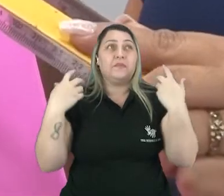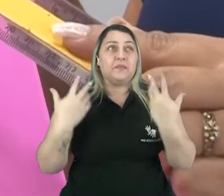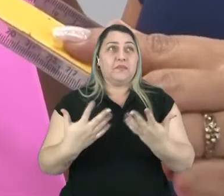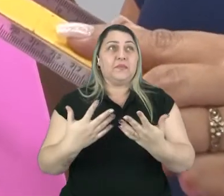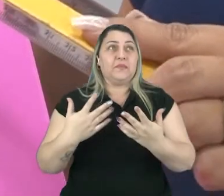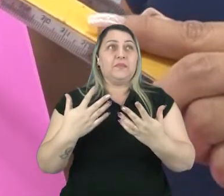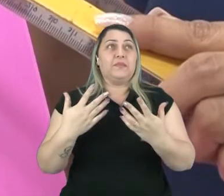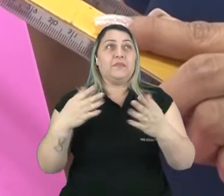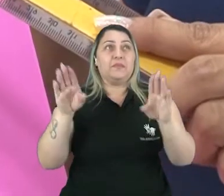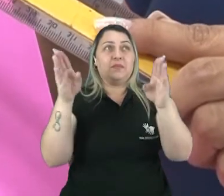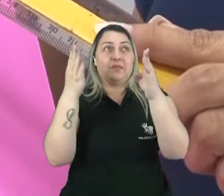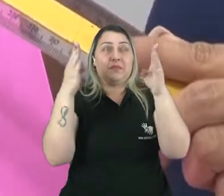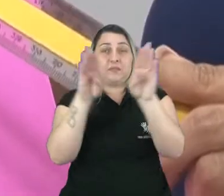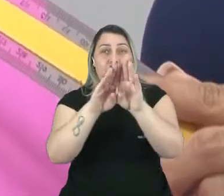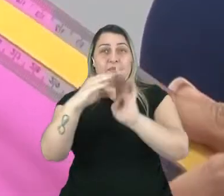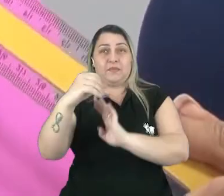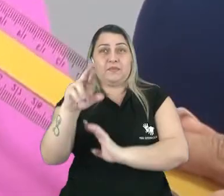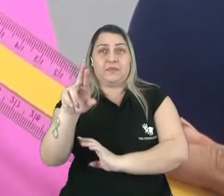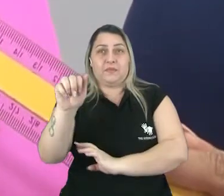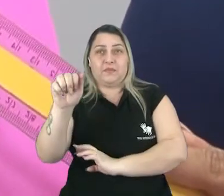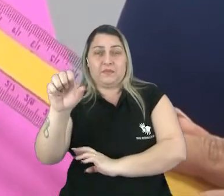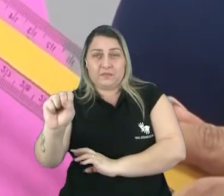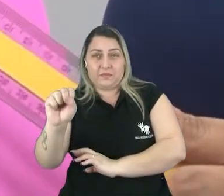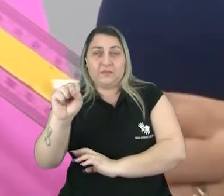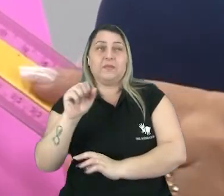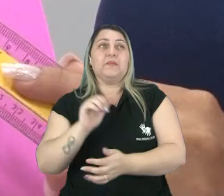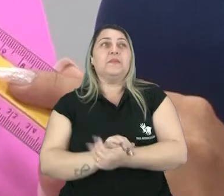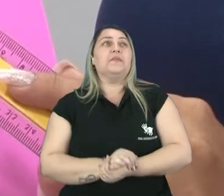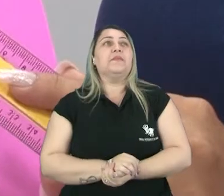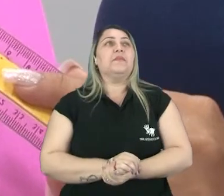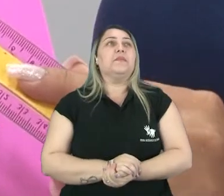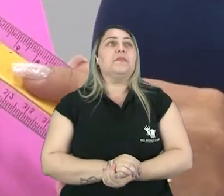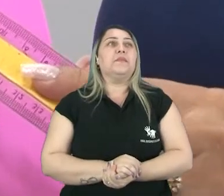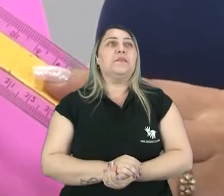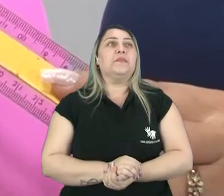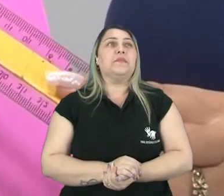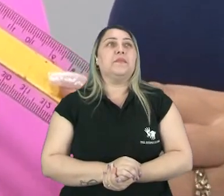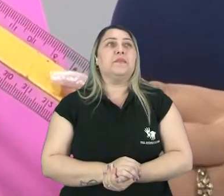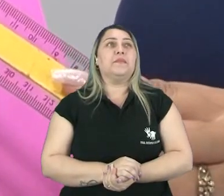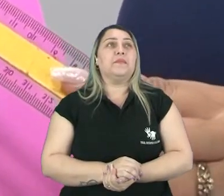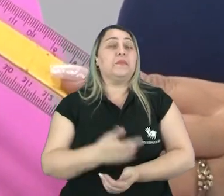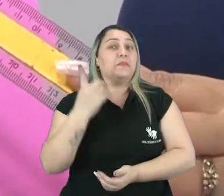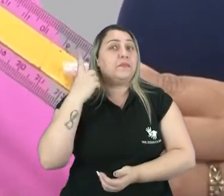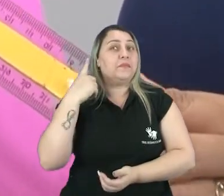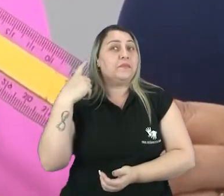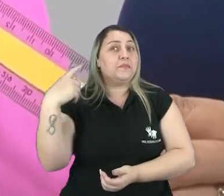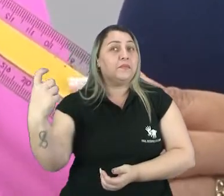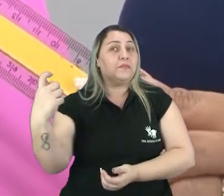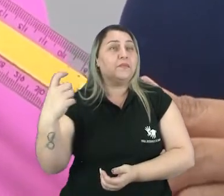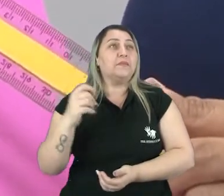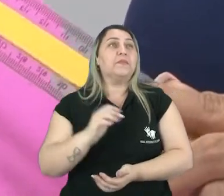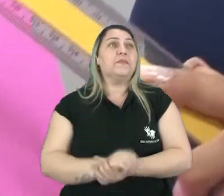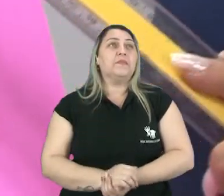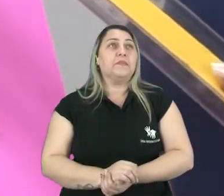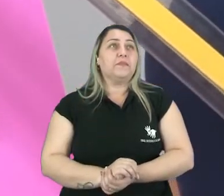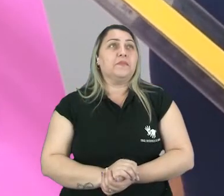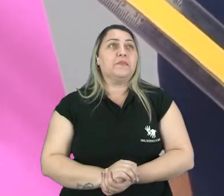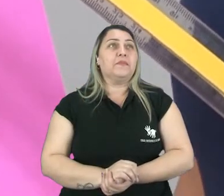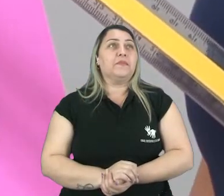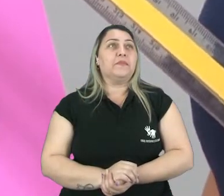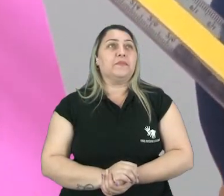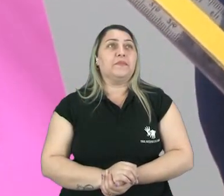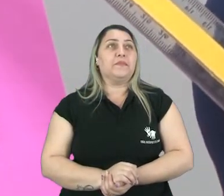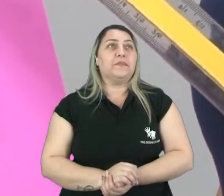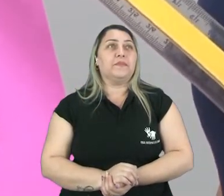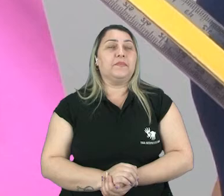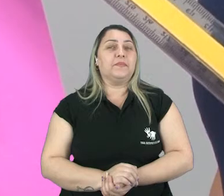na porta. Então, aqui nós encontramos uma onomatopeia, certo? Que é o som, a palavra do som referente